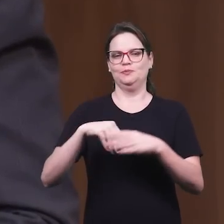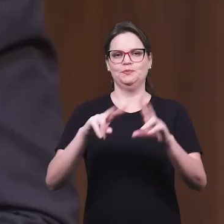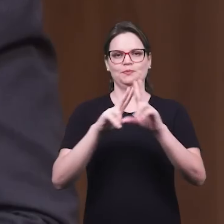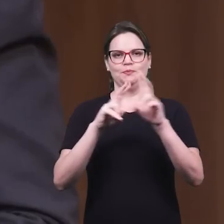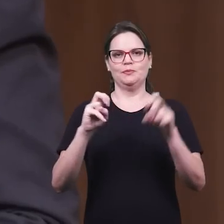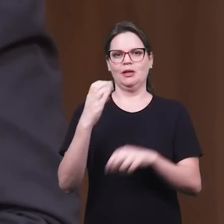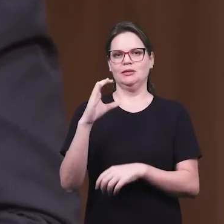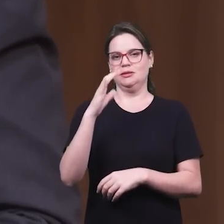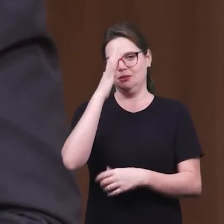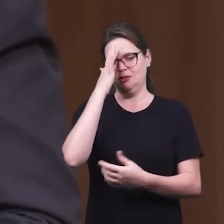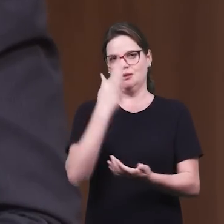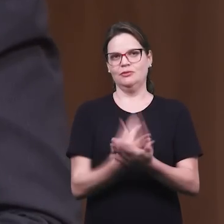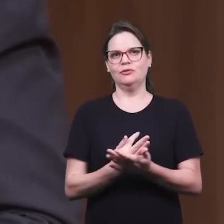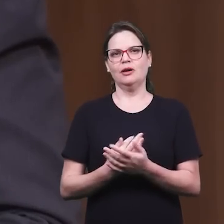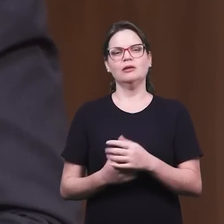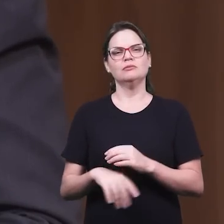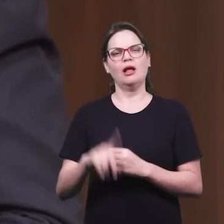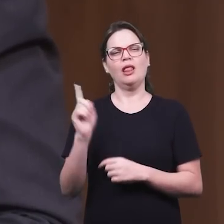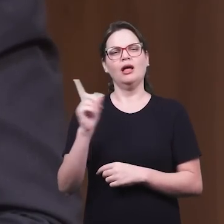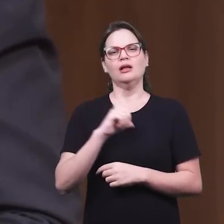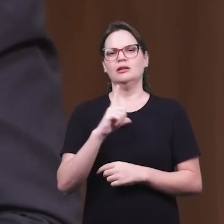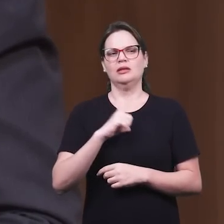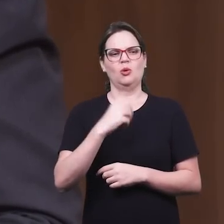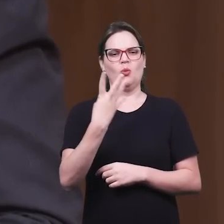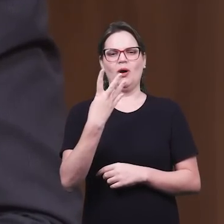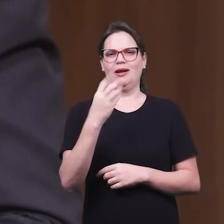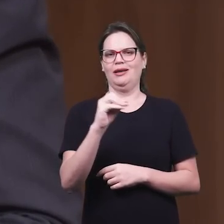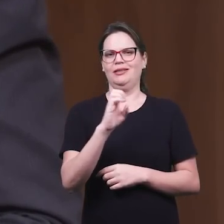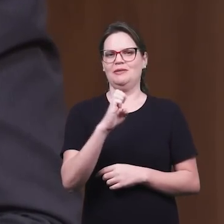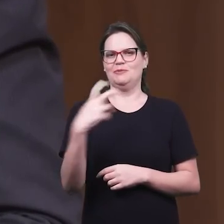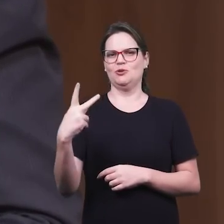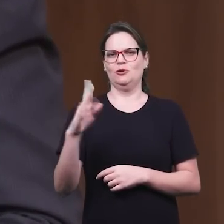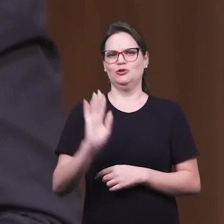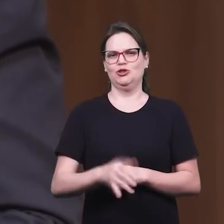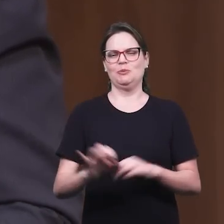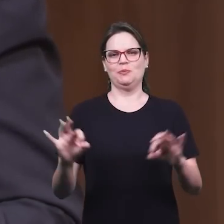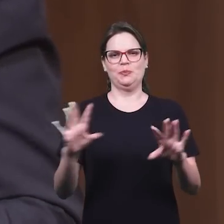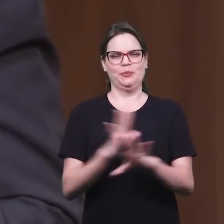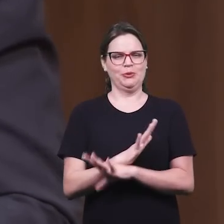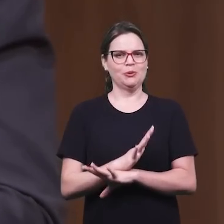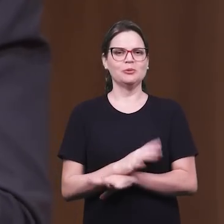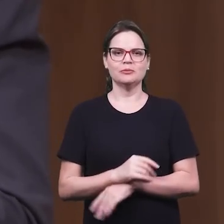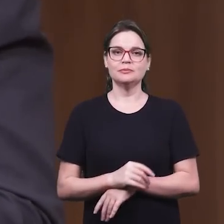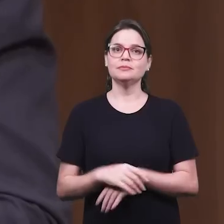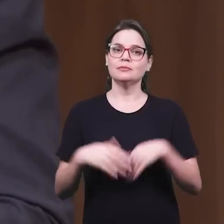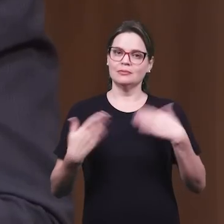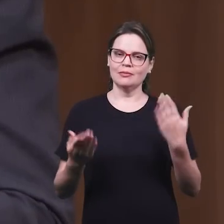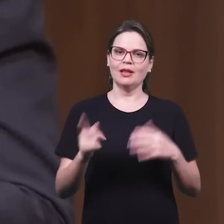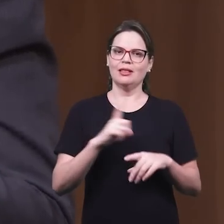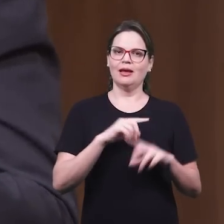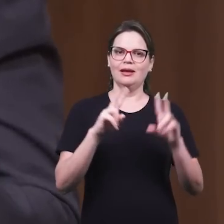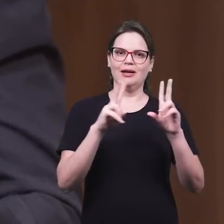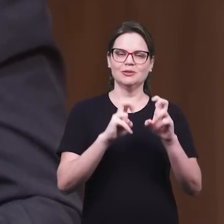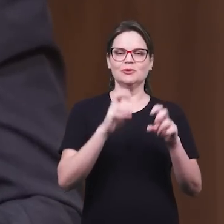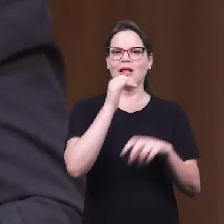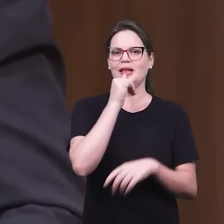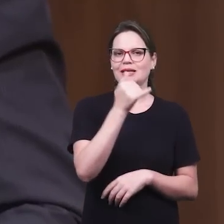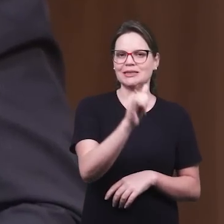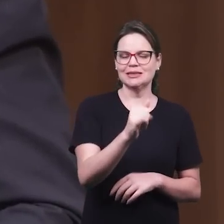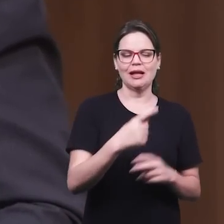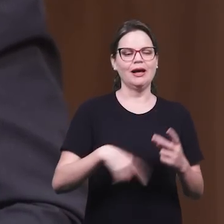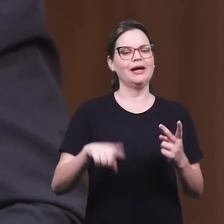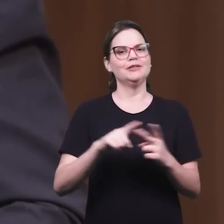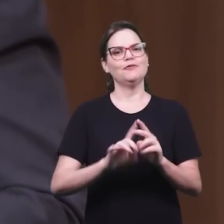Fé, e lá tem mais de 40 episódios gravados, entre eles esse que nós mencionamos, a eletricidade,